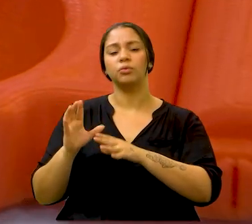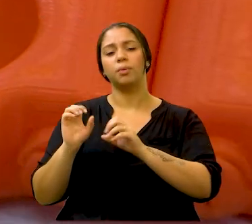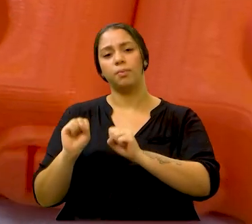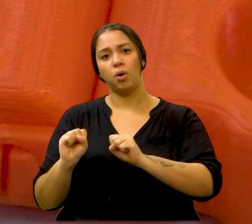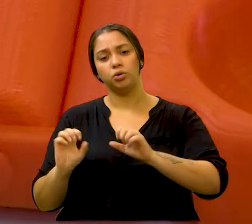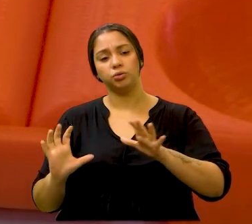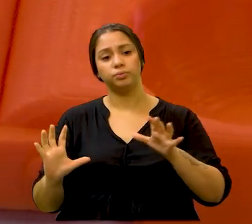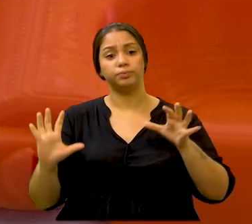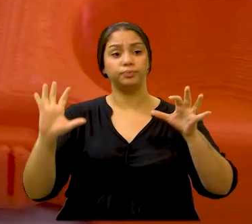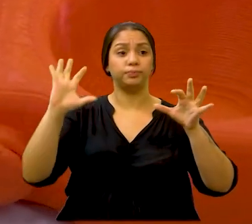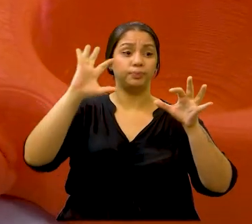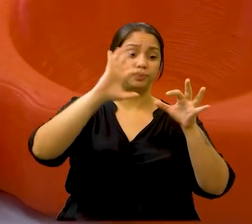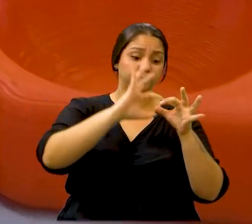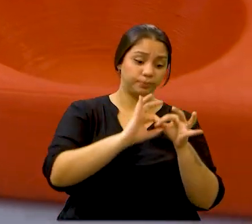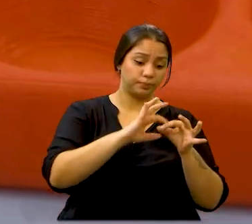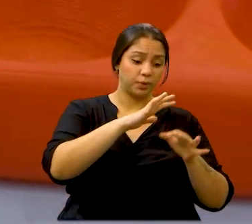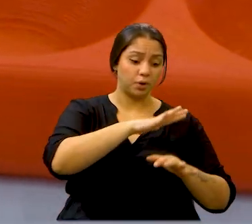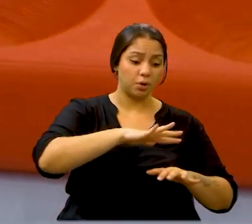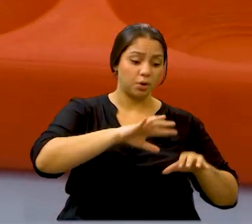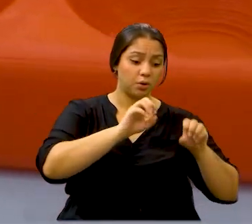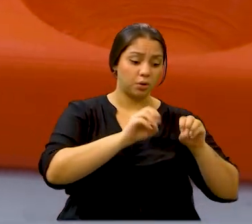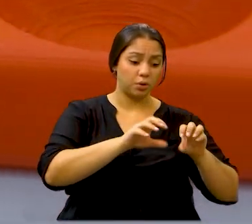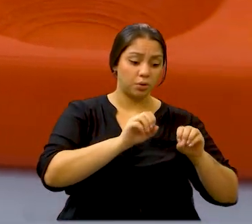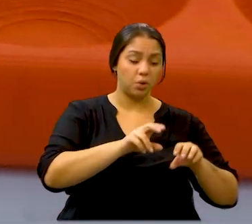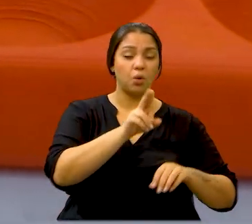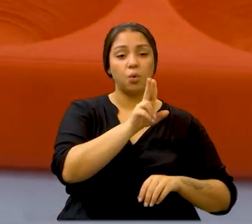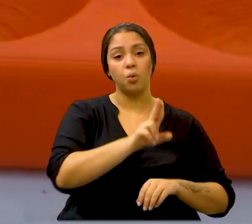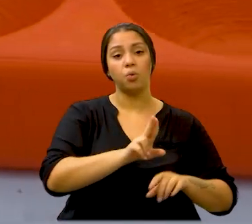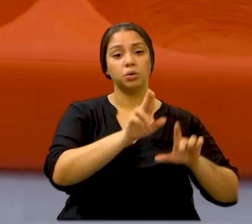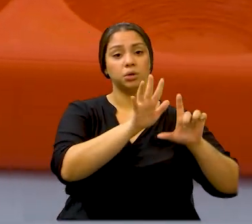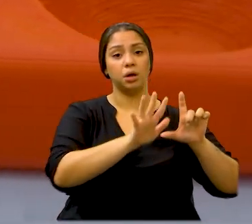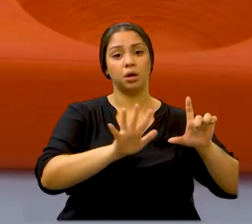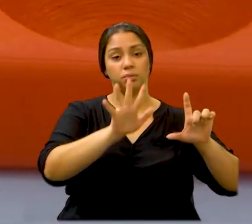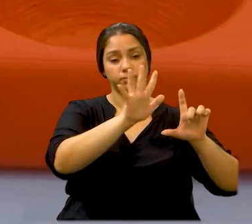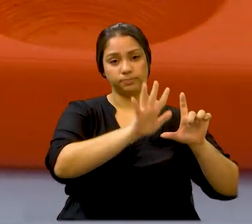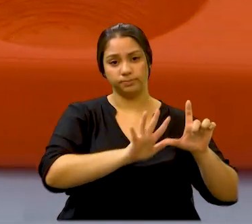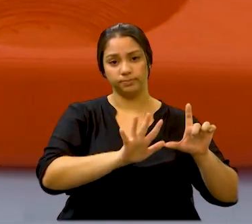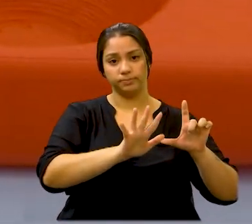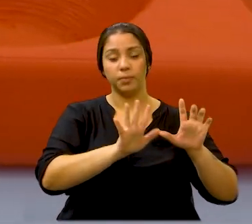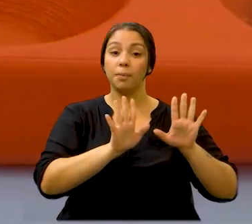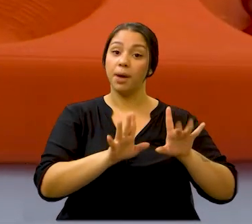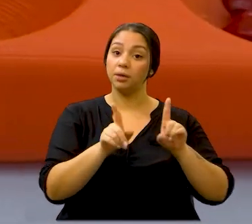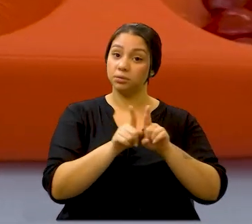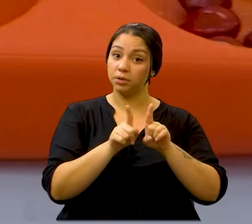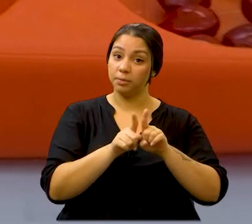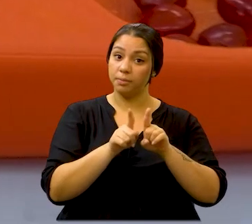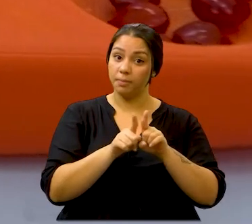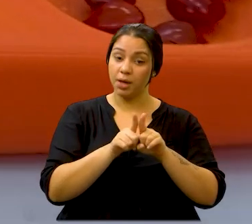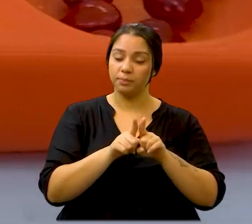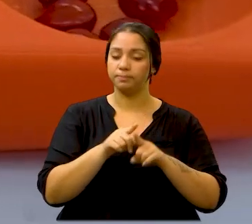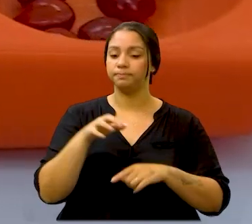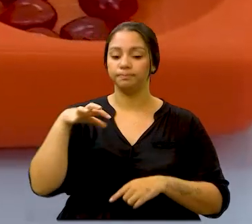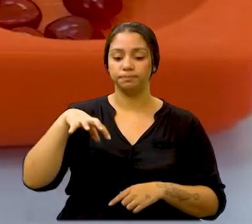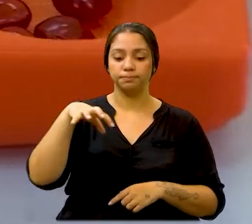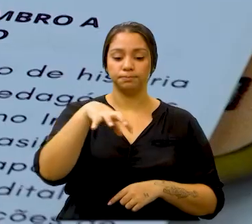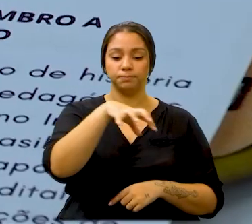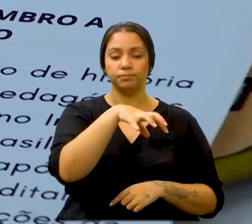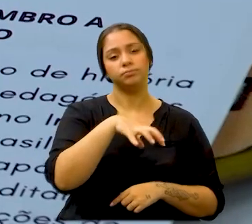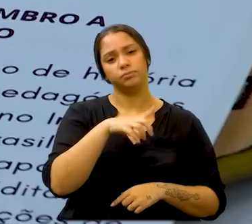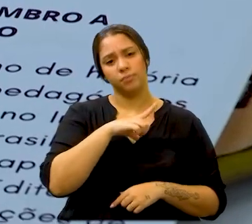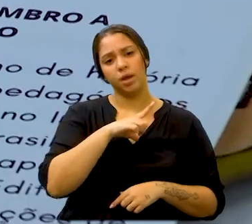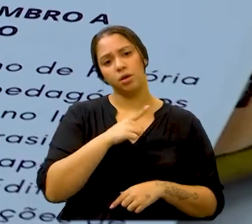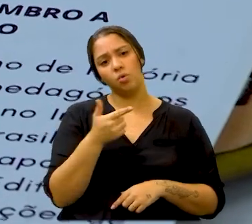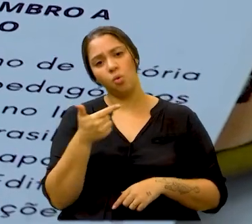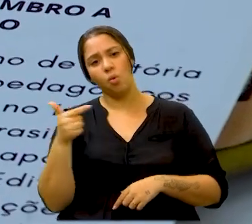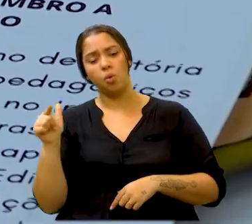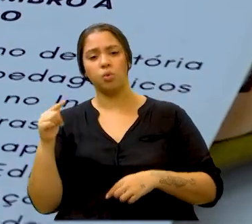possam trazer para o ambiente educativo o uso dessa plataforma, mas, com certeza, as redes de ensino já